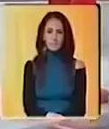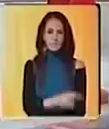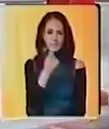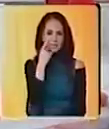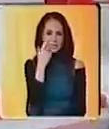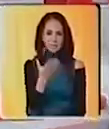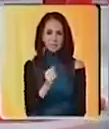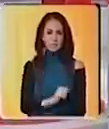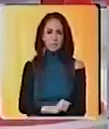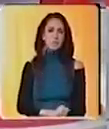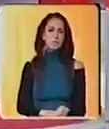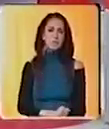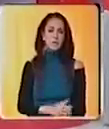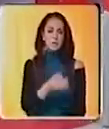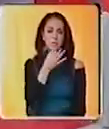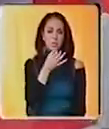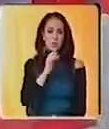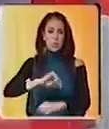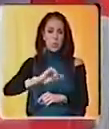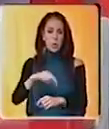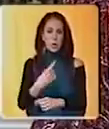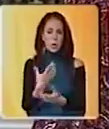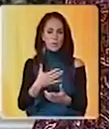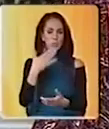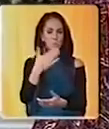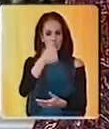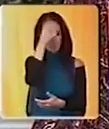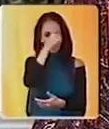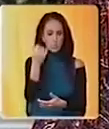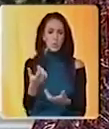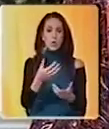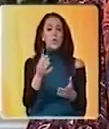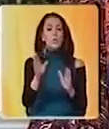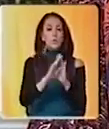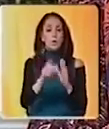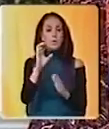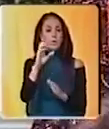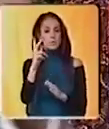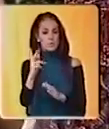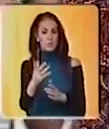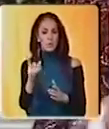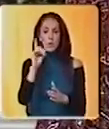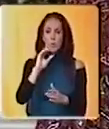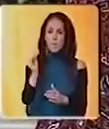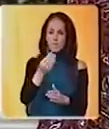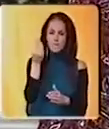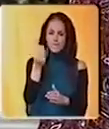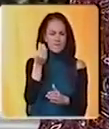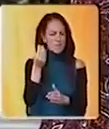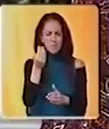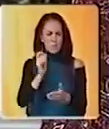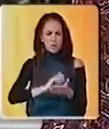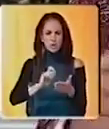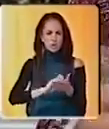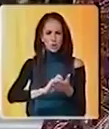a chamar a sua particular atenção para uma conversa de uma hora que eu vou ter no próximo domingo no programa Controversos com uma das mais famosas escritoras do mundo,